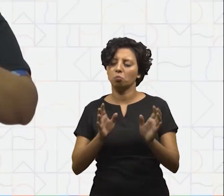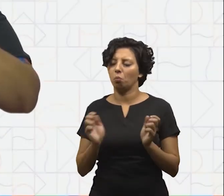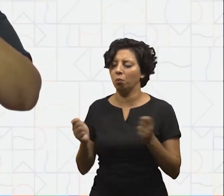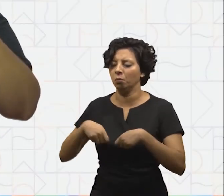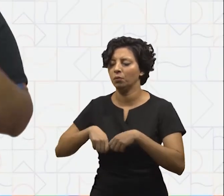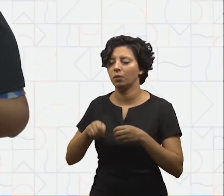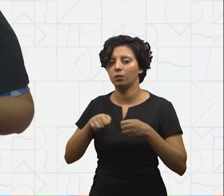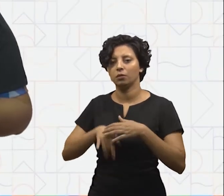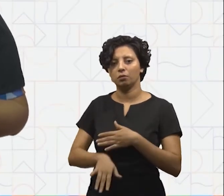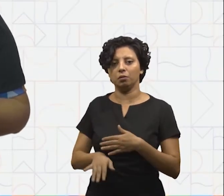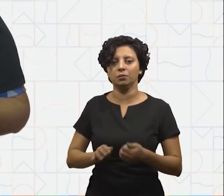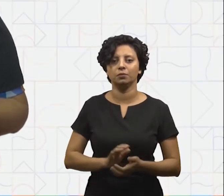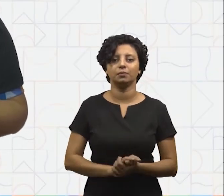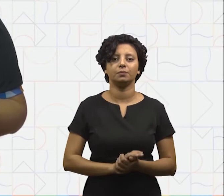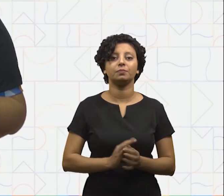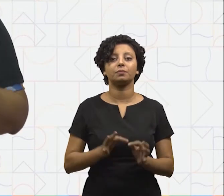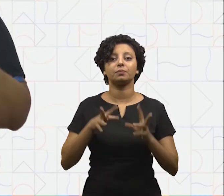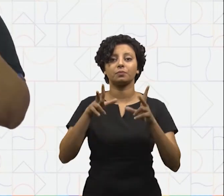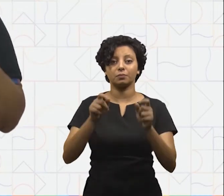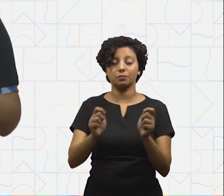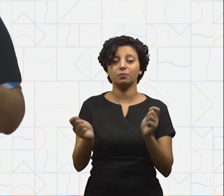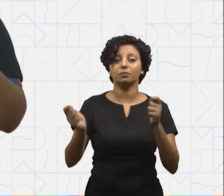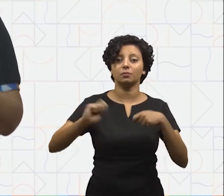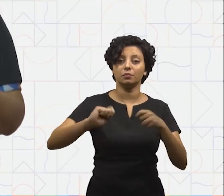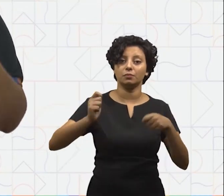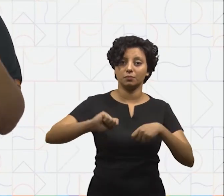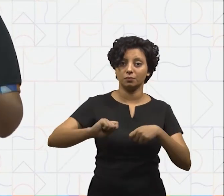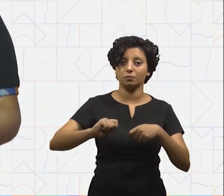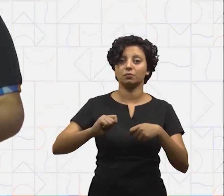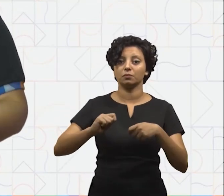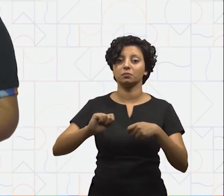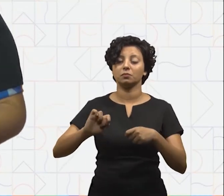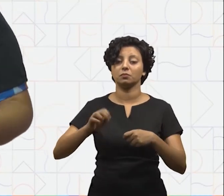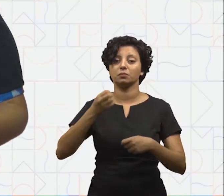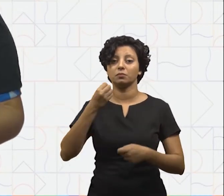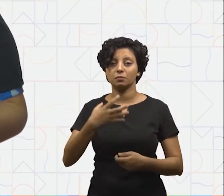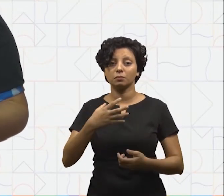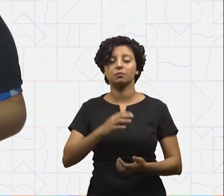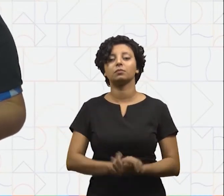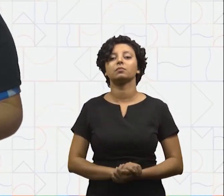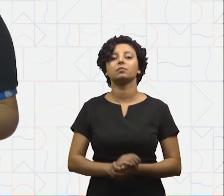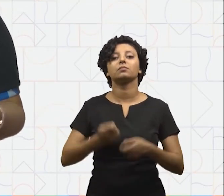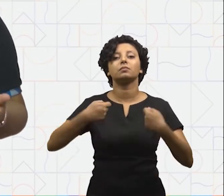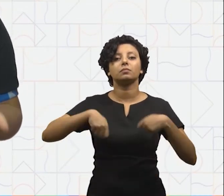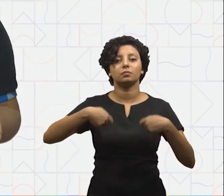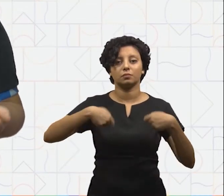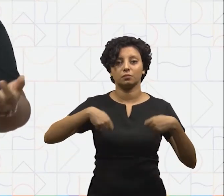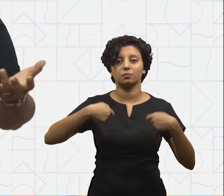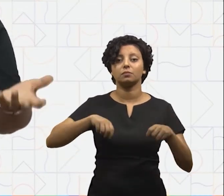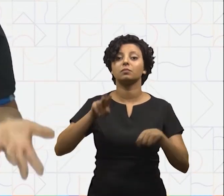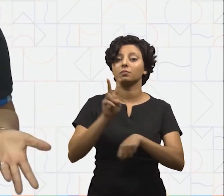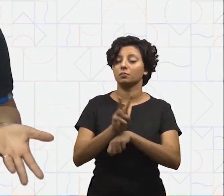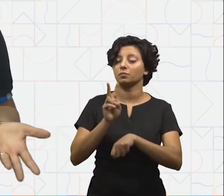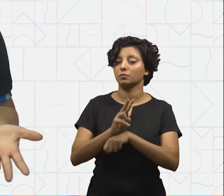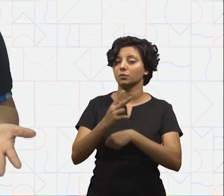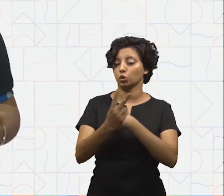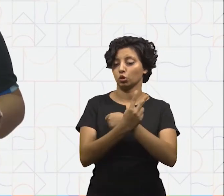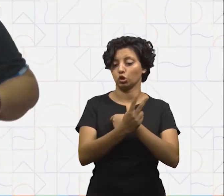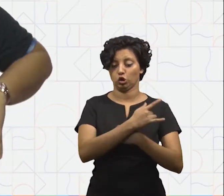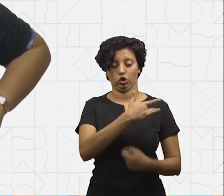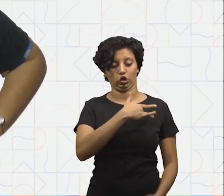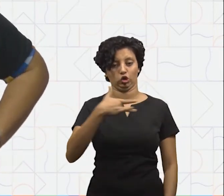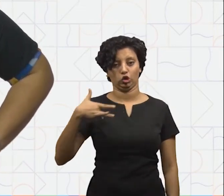Para tudo isso funcionar de maneira eficiente, é necessário cuidarmos da nossa